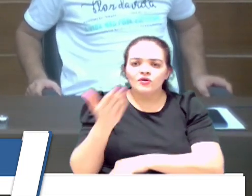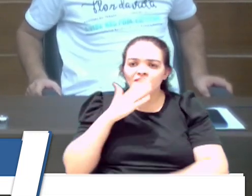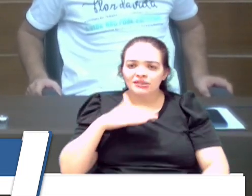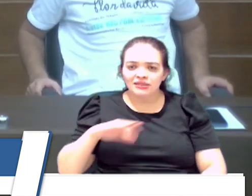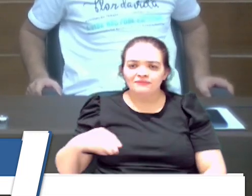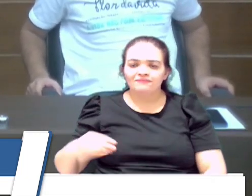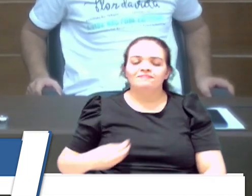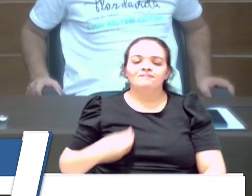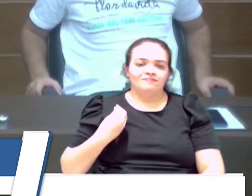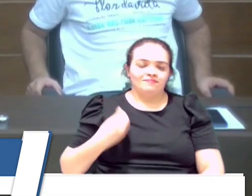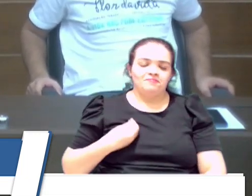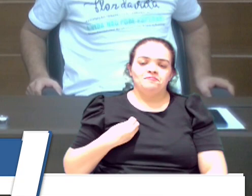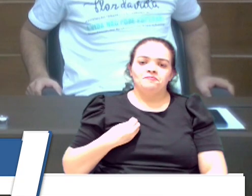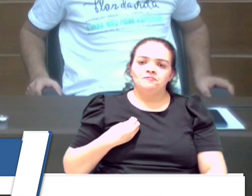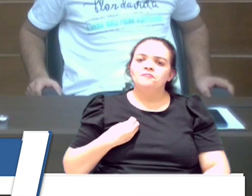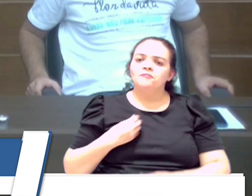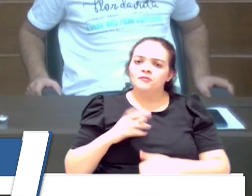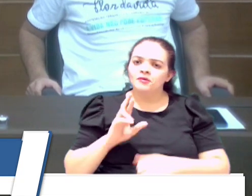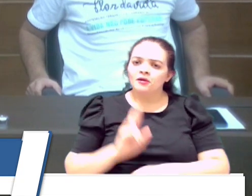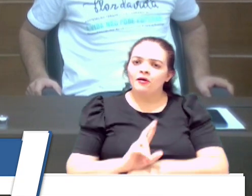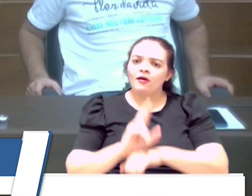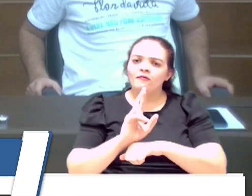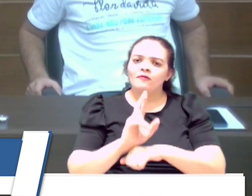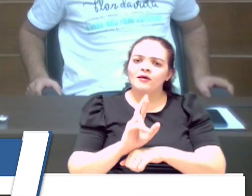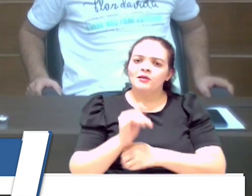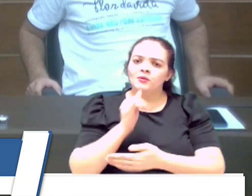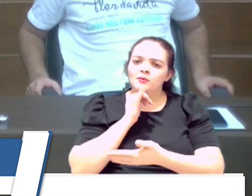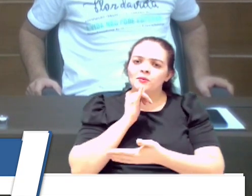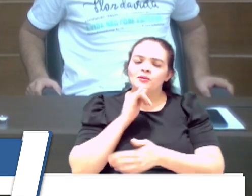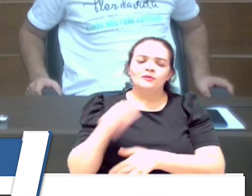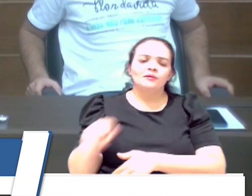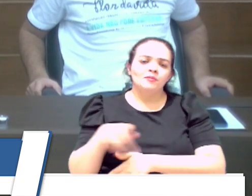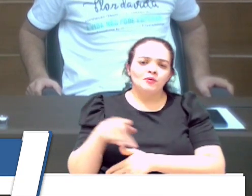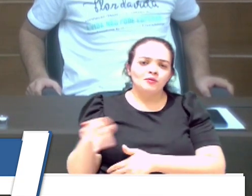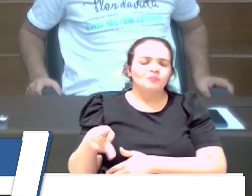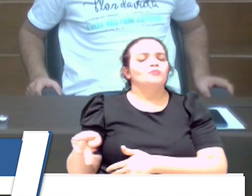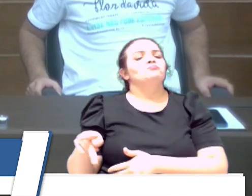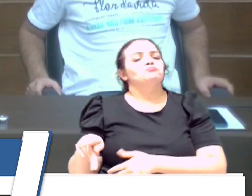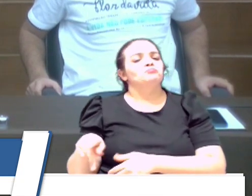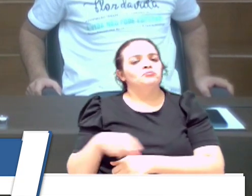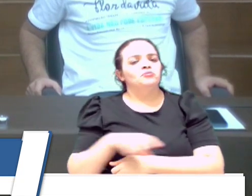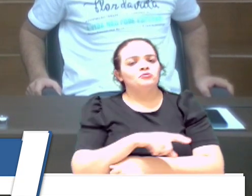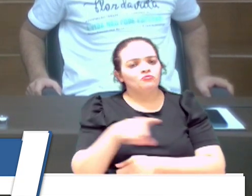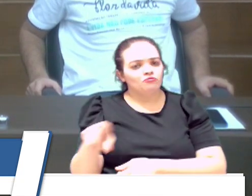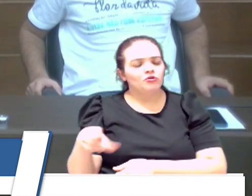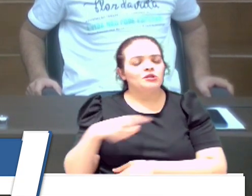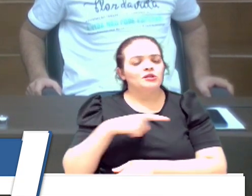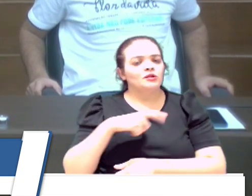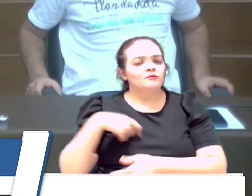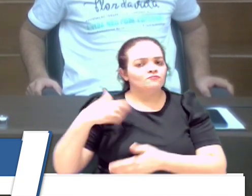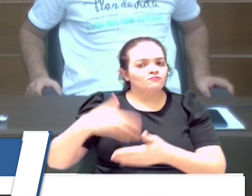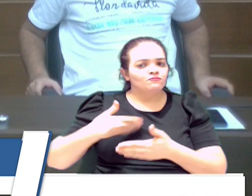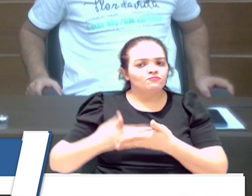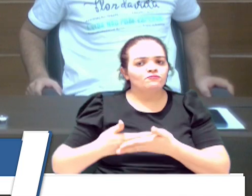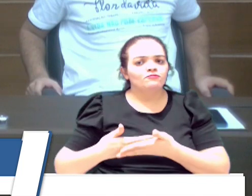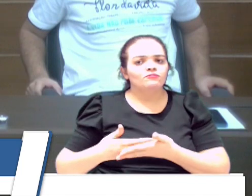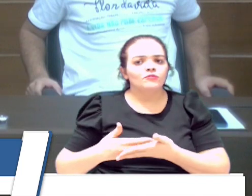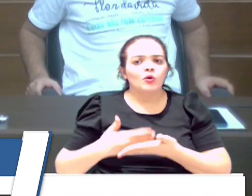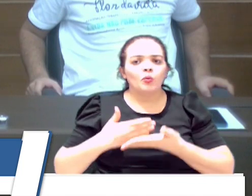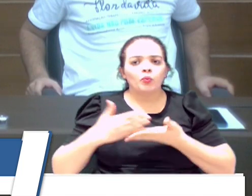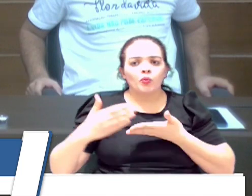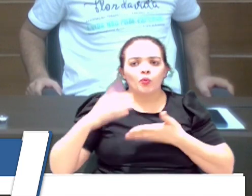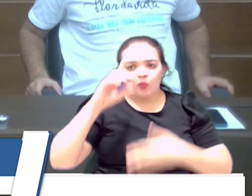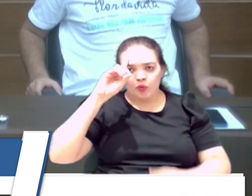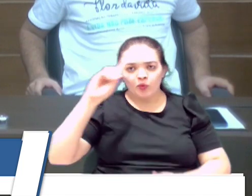aqui, sigam o exemplo dos professores e que vocês levem para vocês que esse dia é